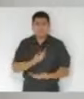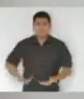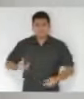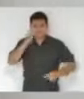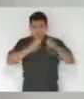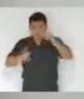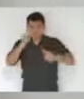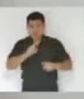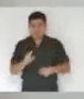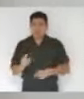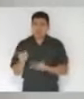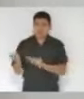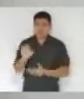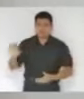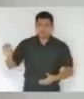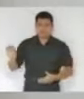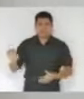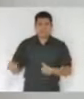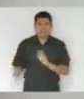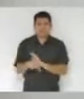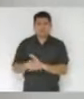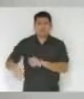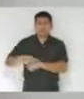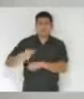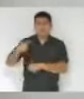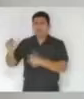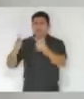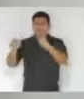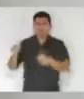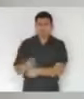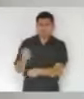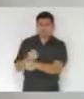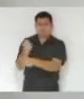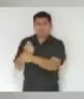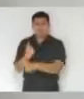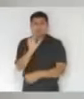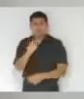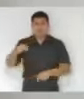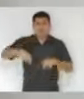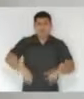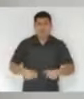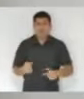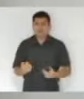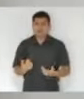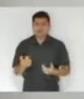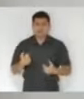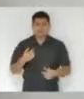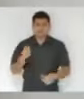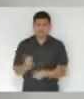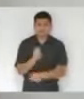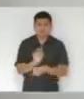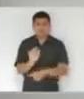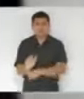Cuba, hidrelétrica na Nicarágua, linha de metrô em Caracas, e que não botava um real na 470. Agora